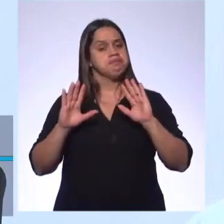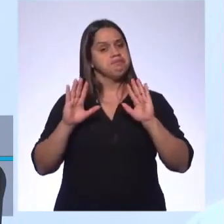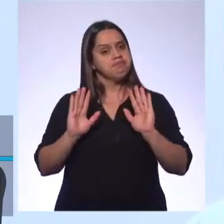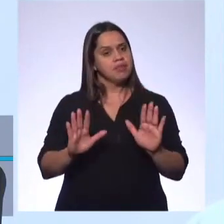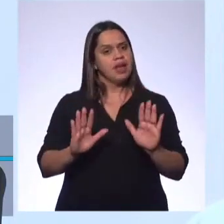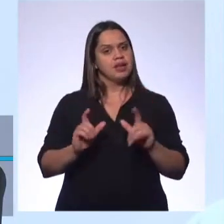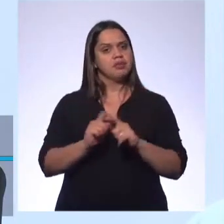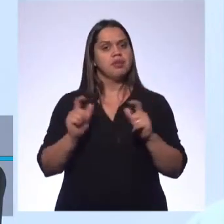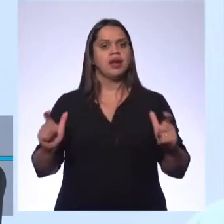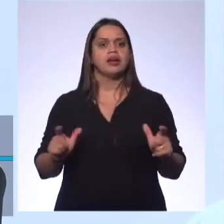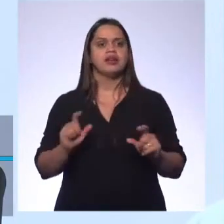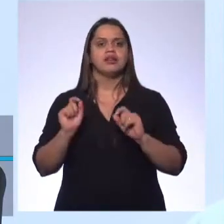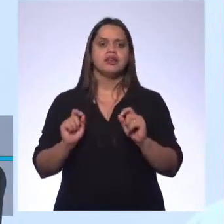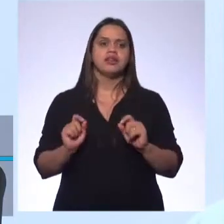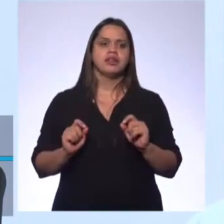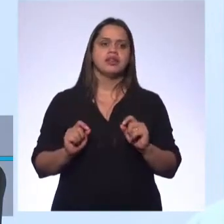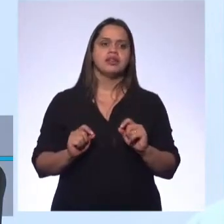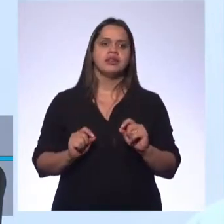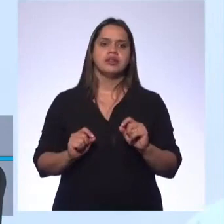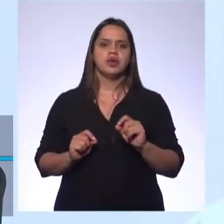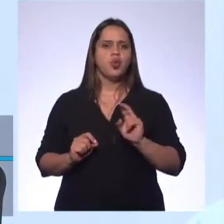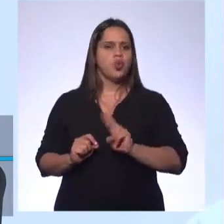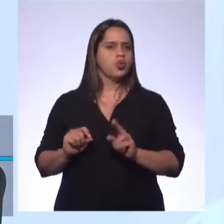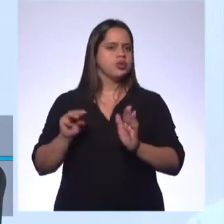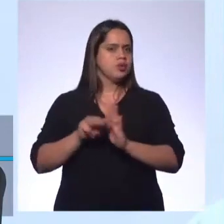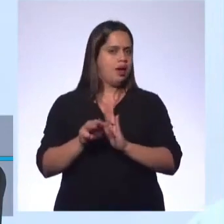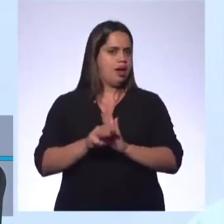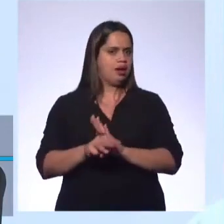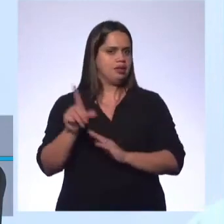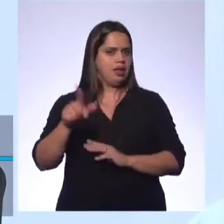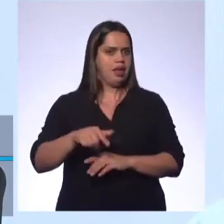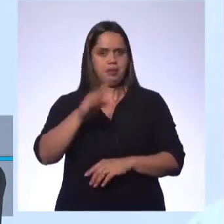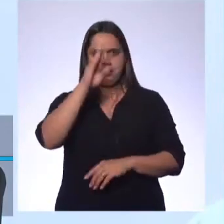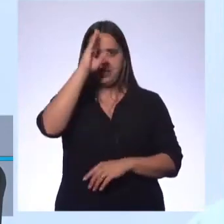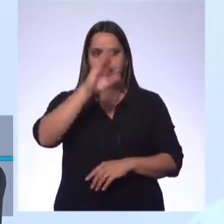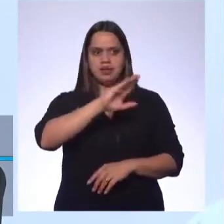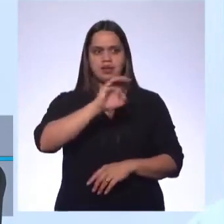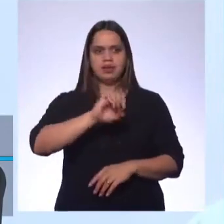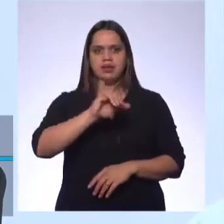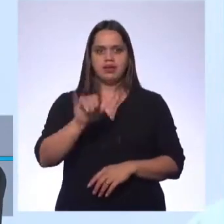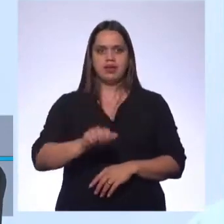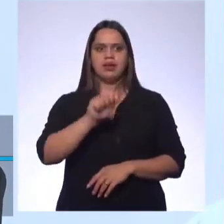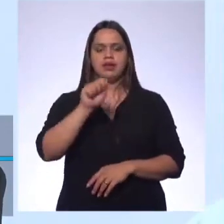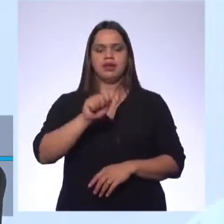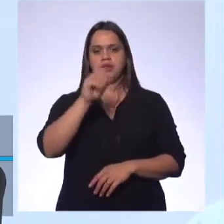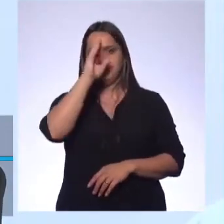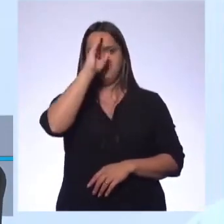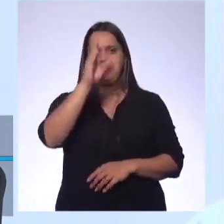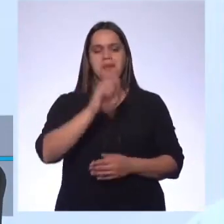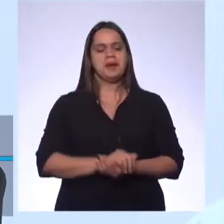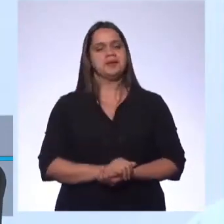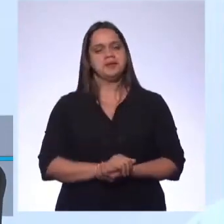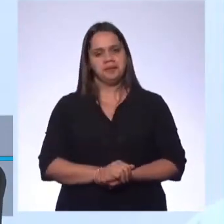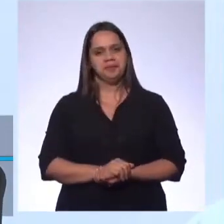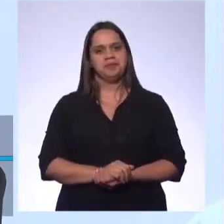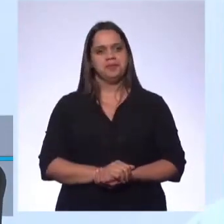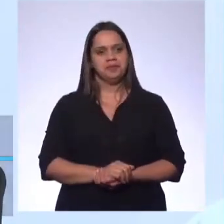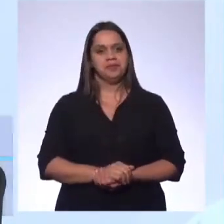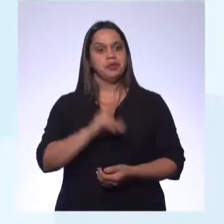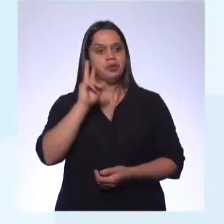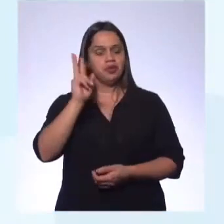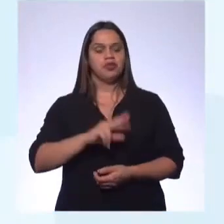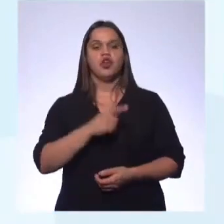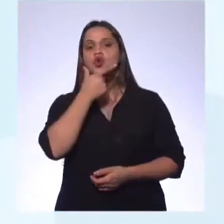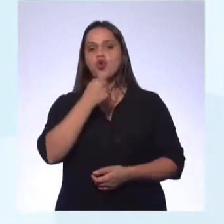acho que a maioria é o WhatsApp, né? Principalmente a EJA. A EJA só o WhatsApp. Vamos lá, então, o homem moderno,